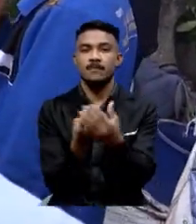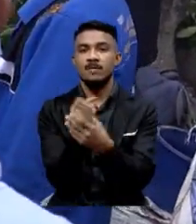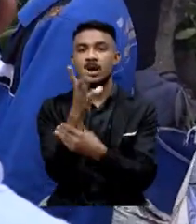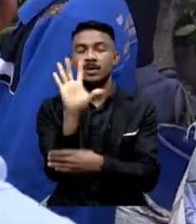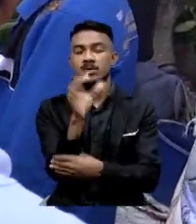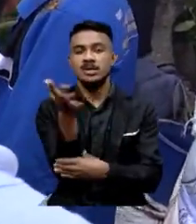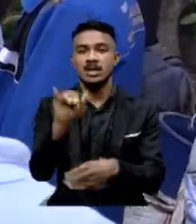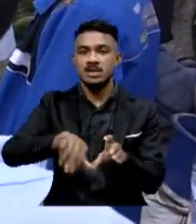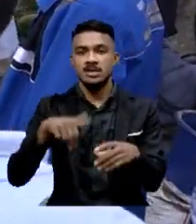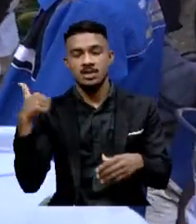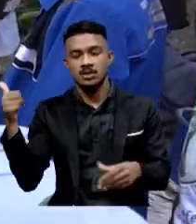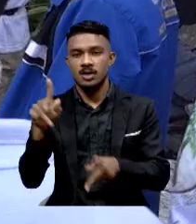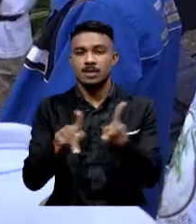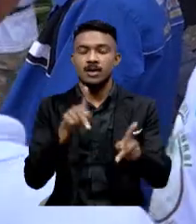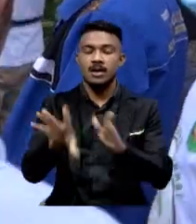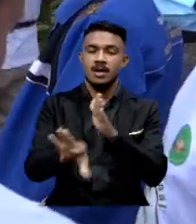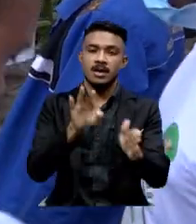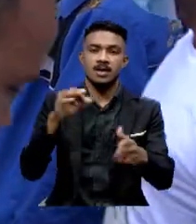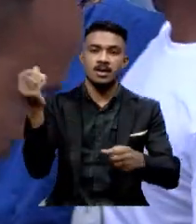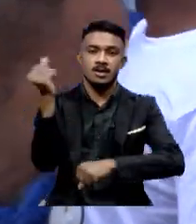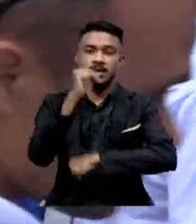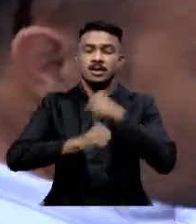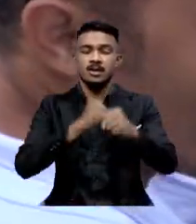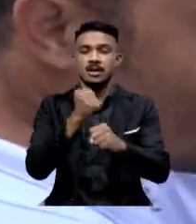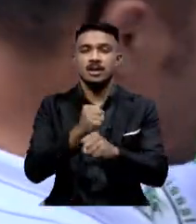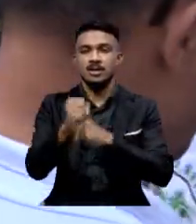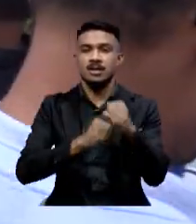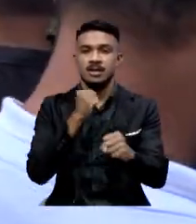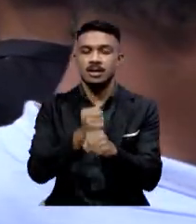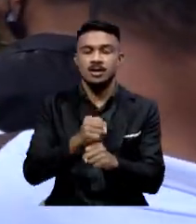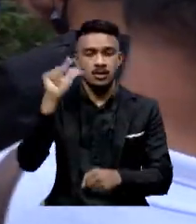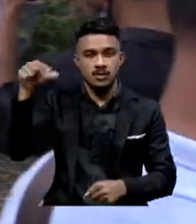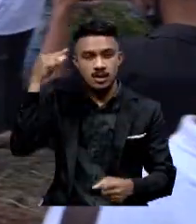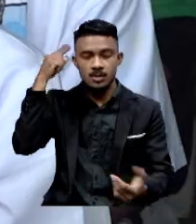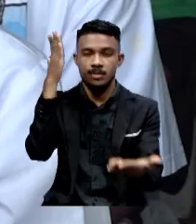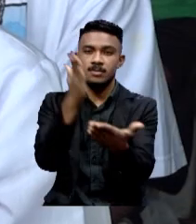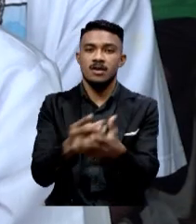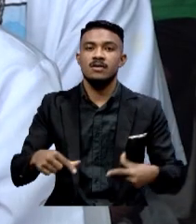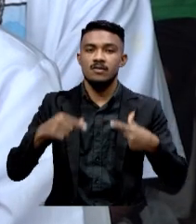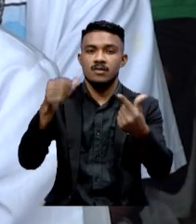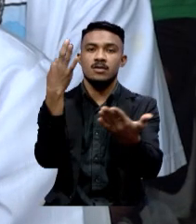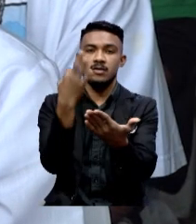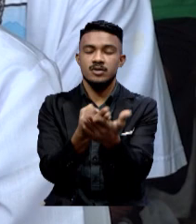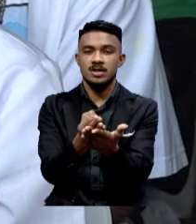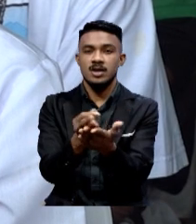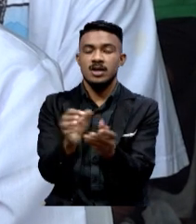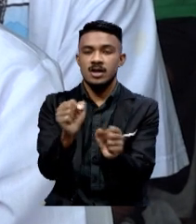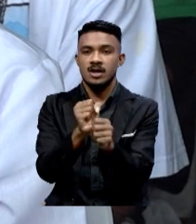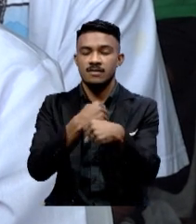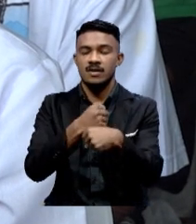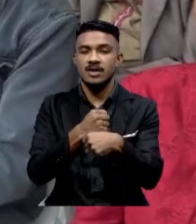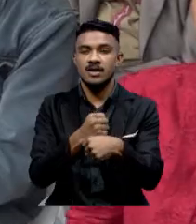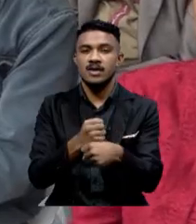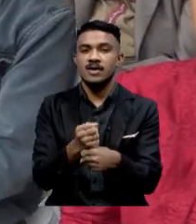comunidade Sira se retan tinantinan, no governo termina fo subsídio bainira, café nebe retan reabilitação fuan ricas